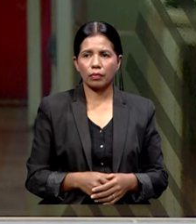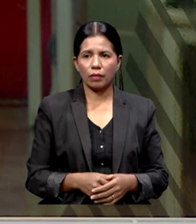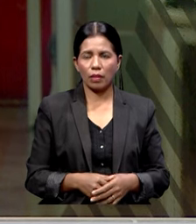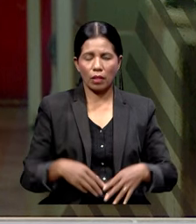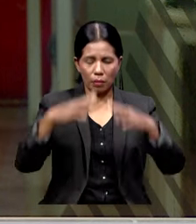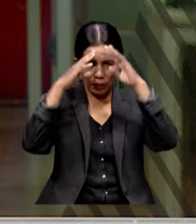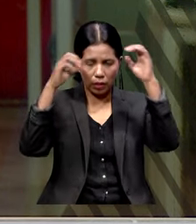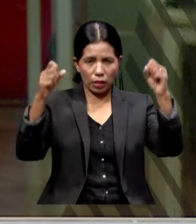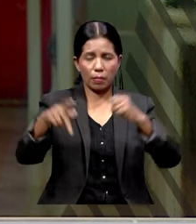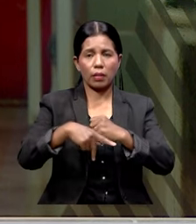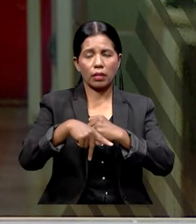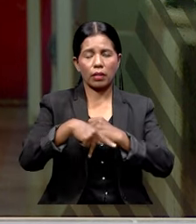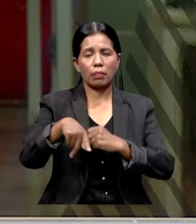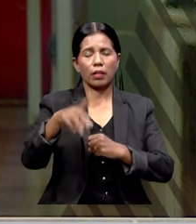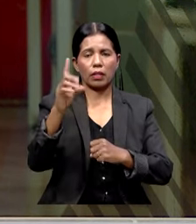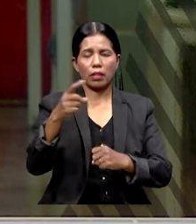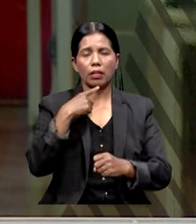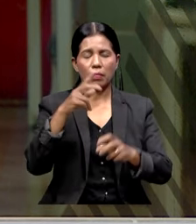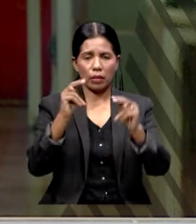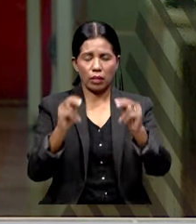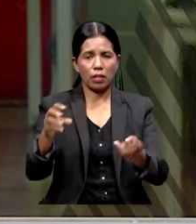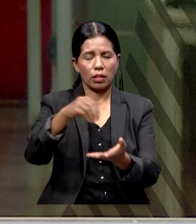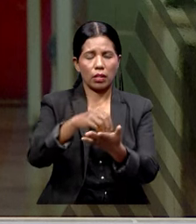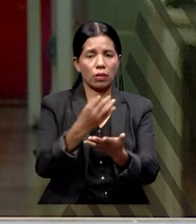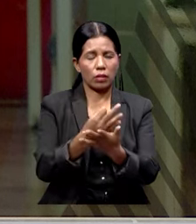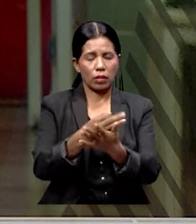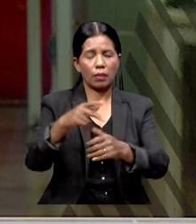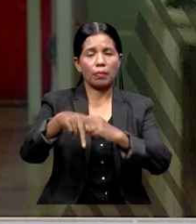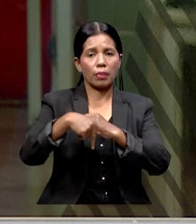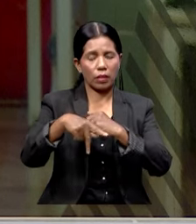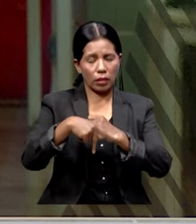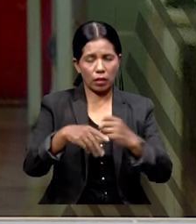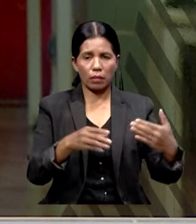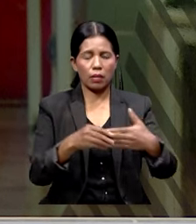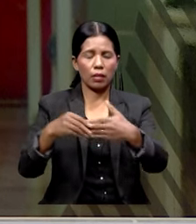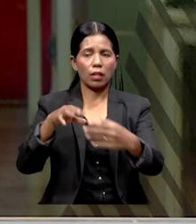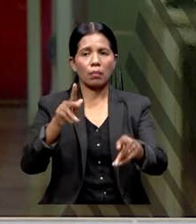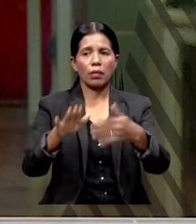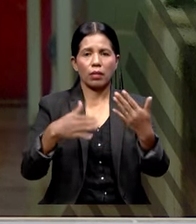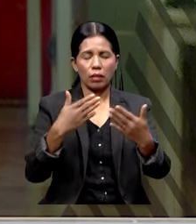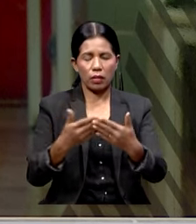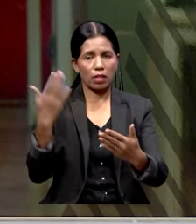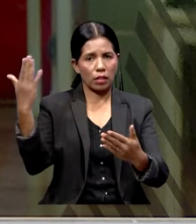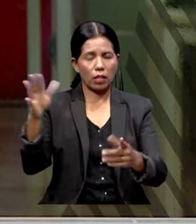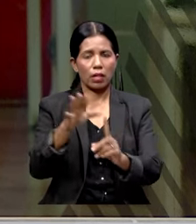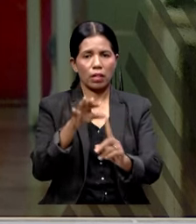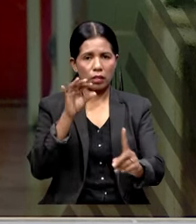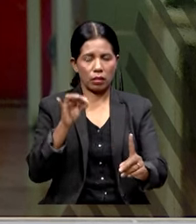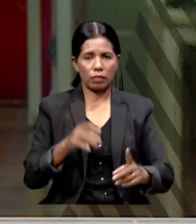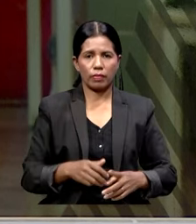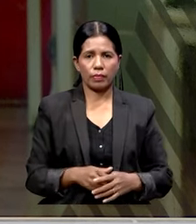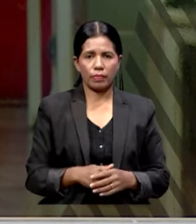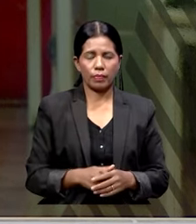Presidente do Partido Democrático Ateten precisa investir em partido no nível organiza militante Sira e Raelissão.